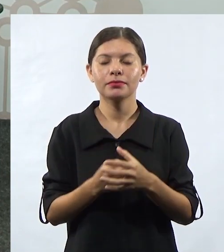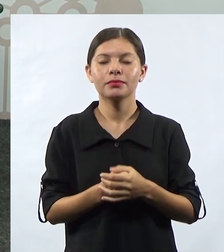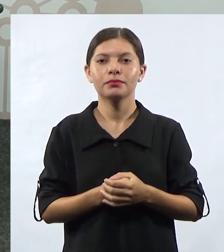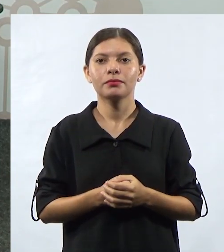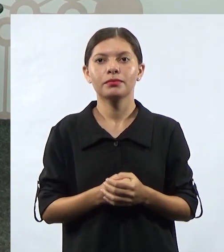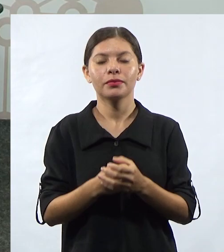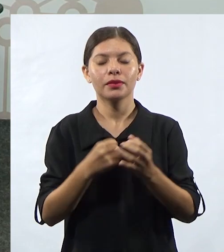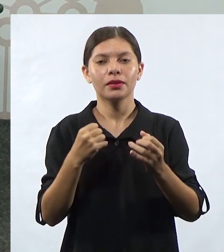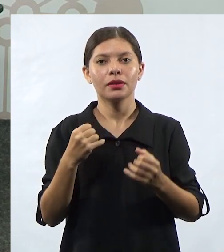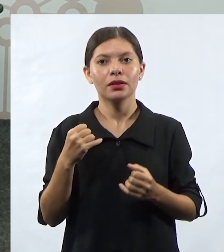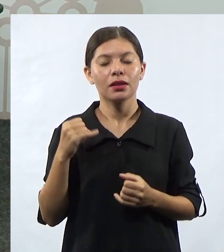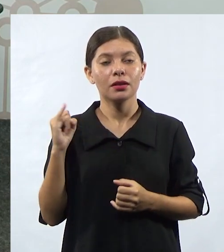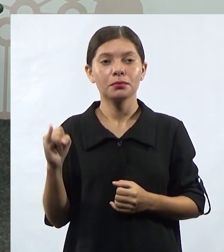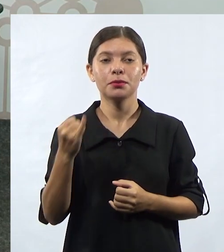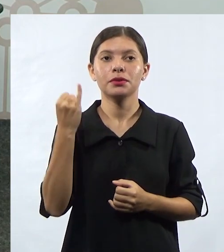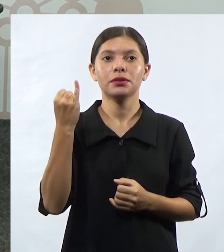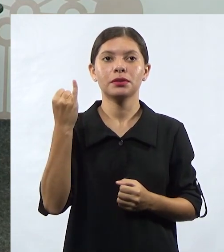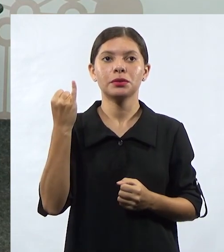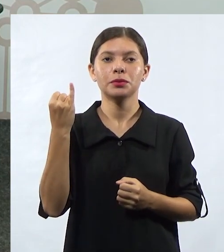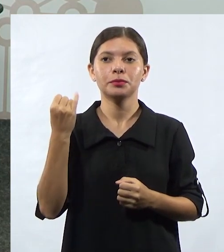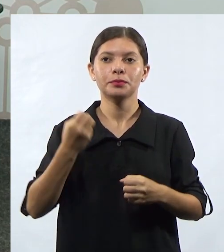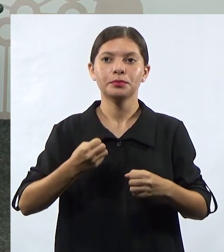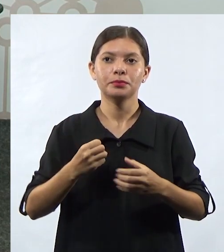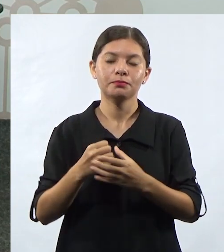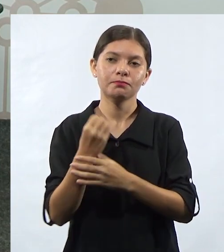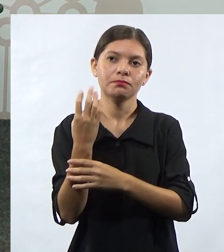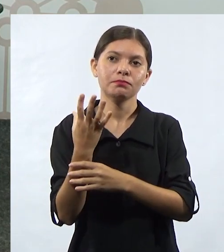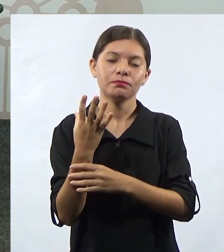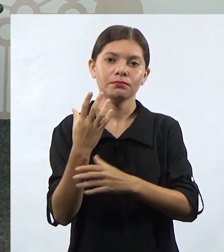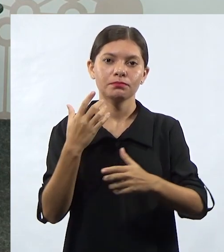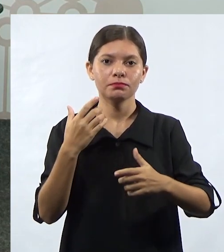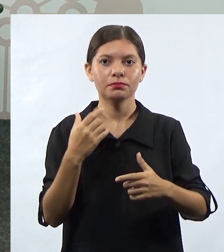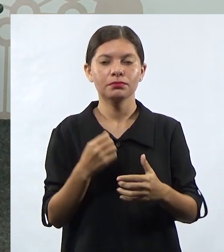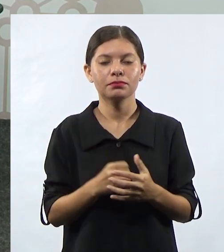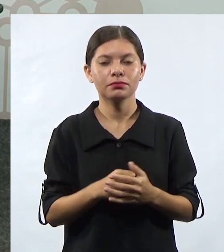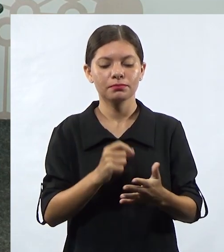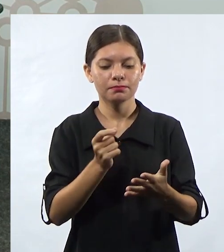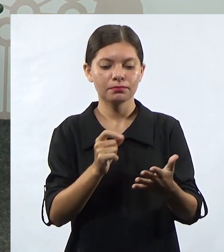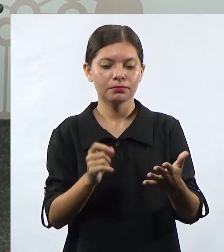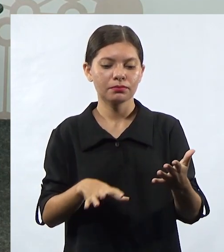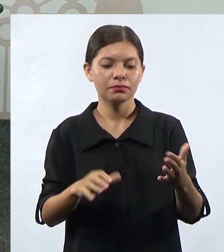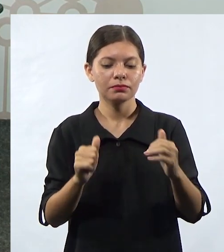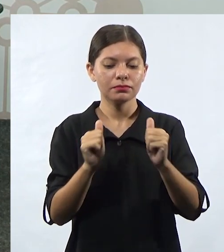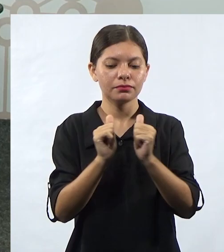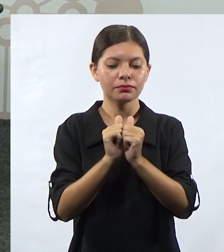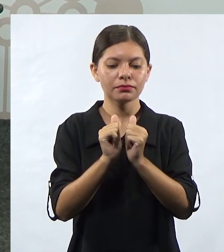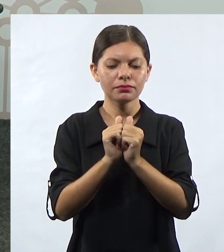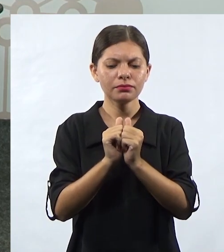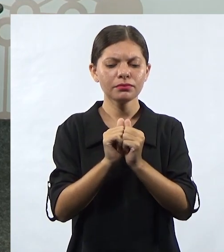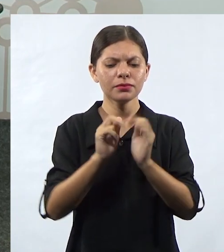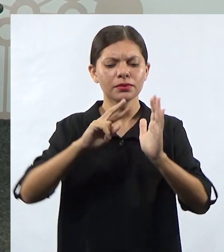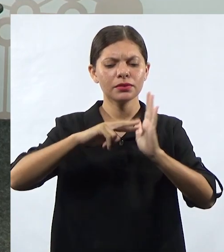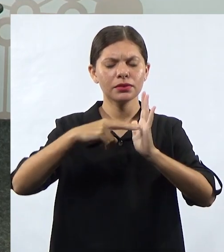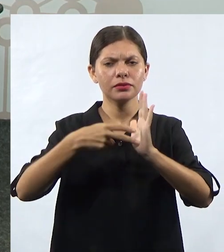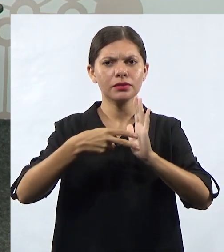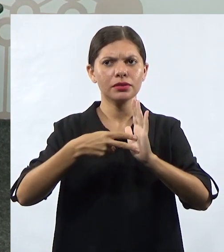a nossa atividade integradora. E uma dessas técnicas é o grupo focal. Mas o que é isso,